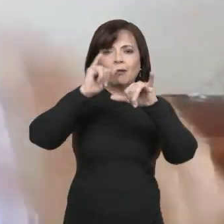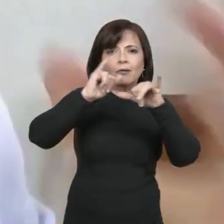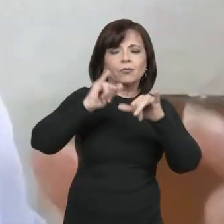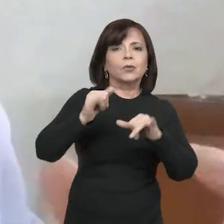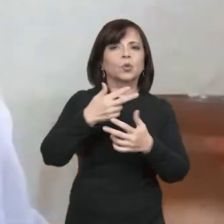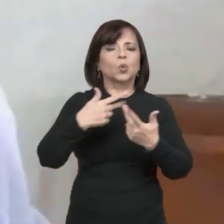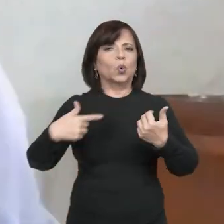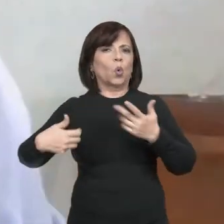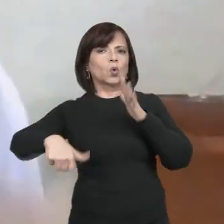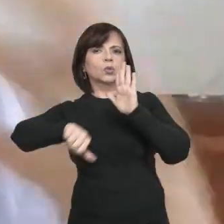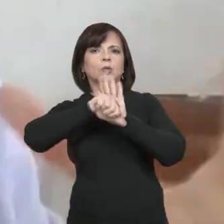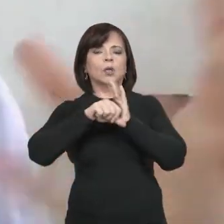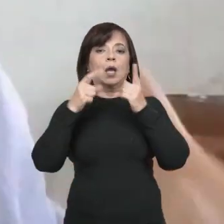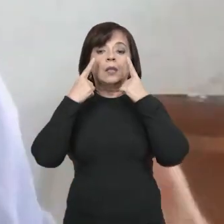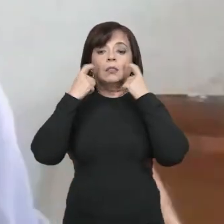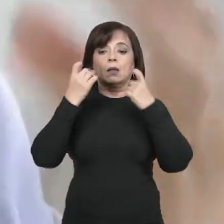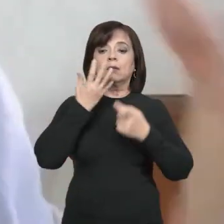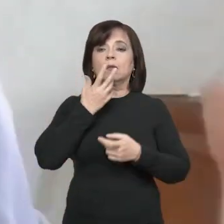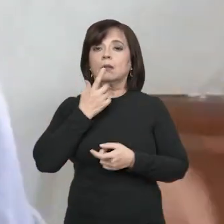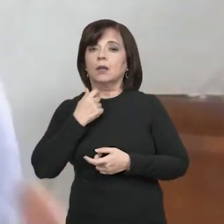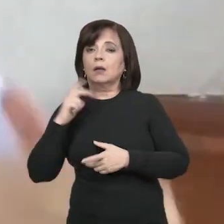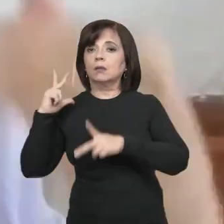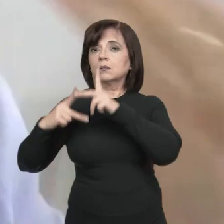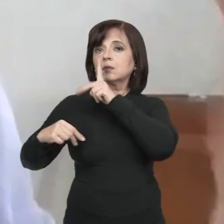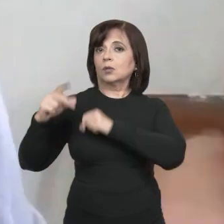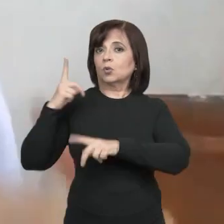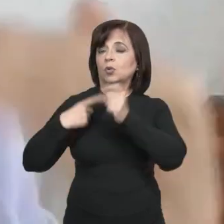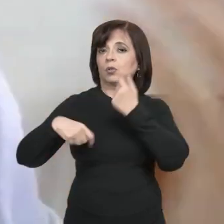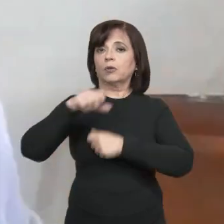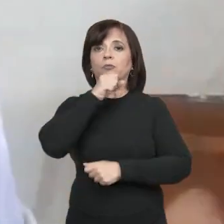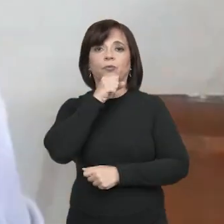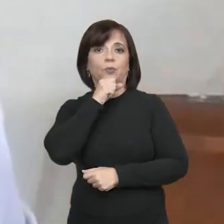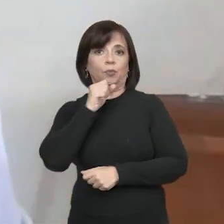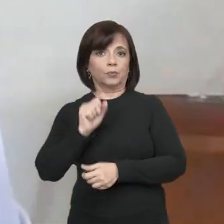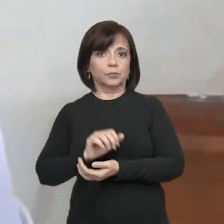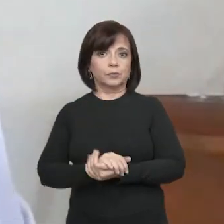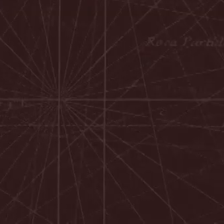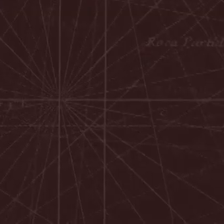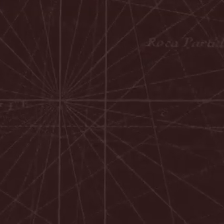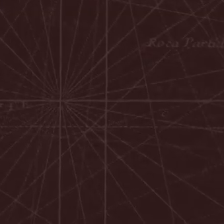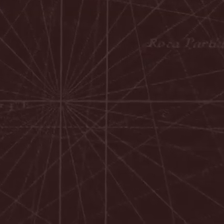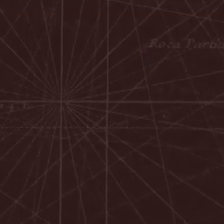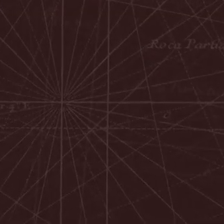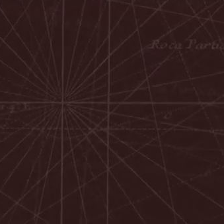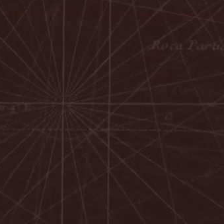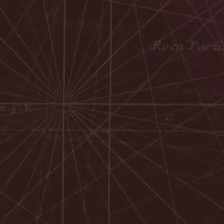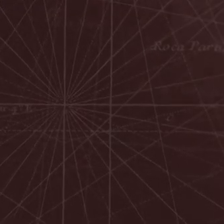realizadas as notícias de lesões a interesses de crianças, adolescentes e idosos.